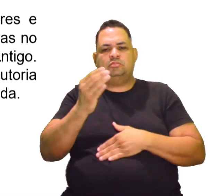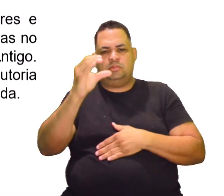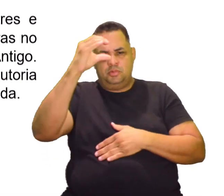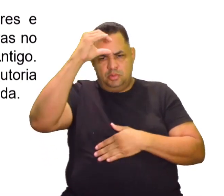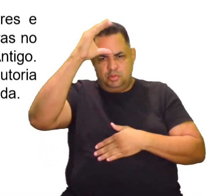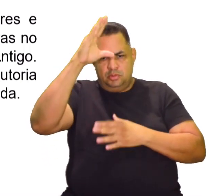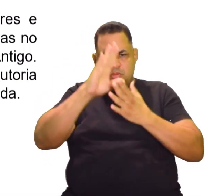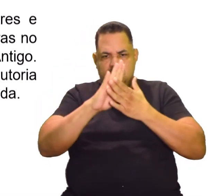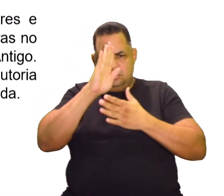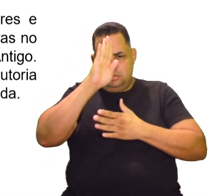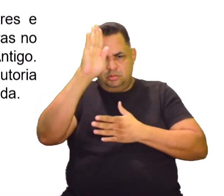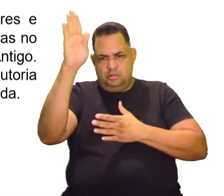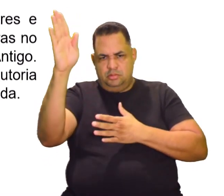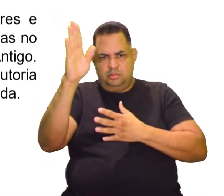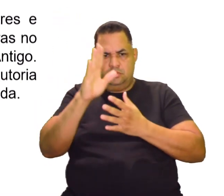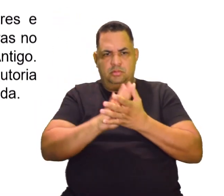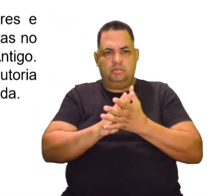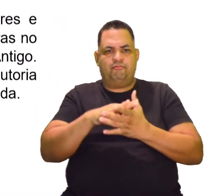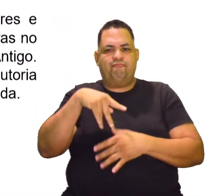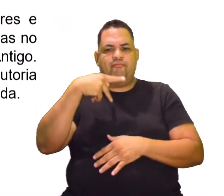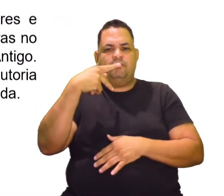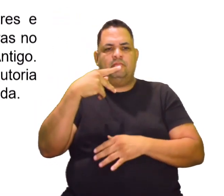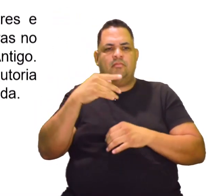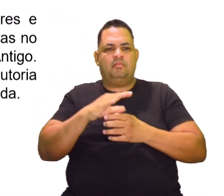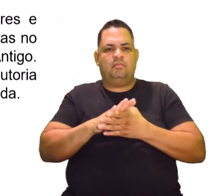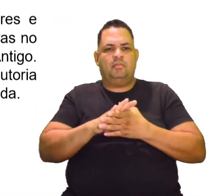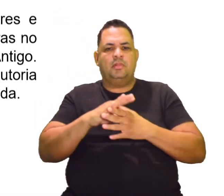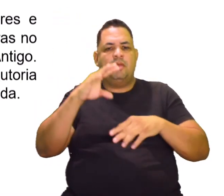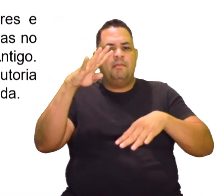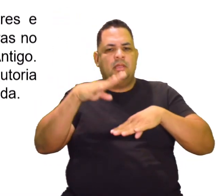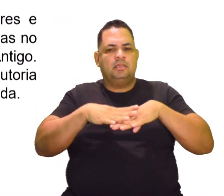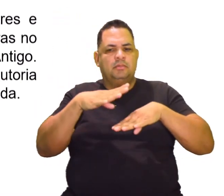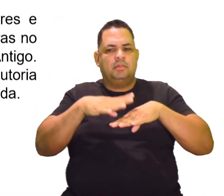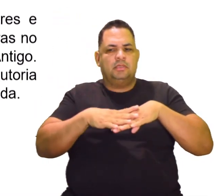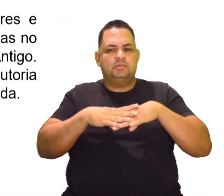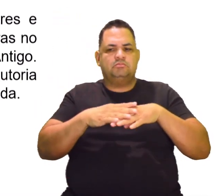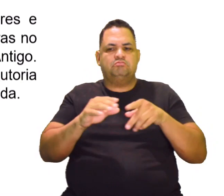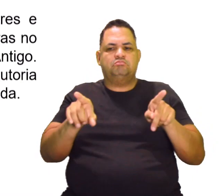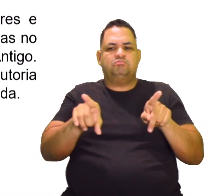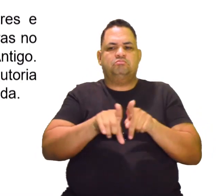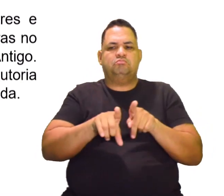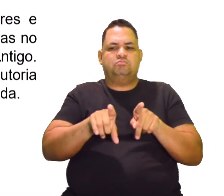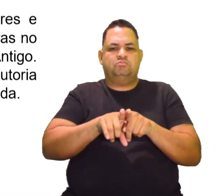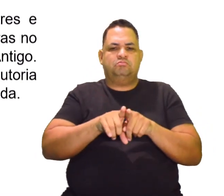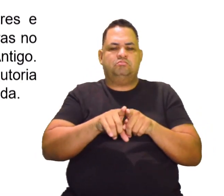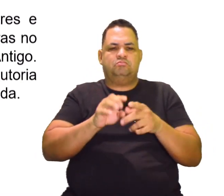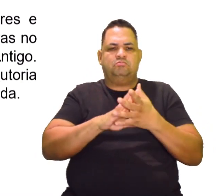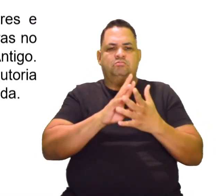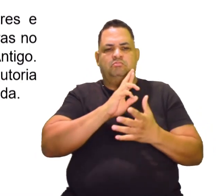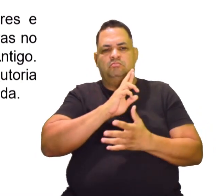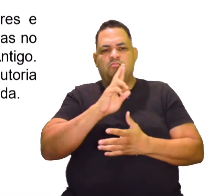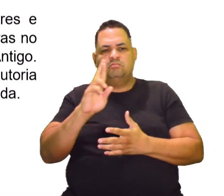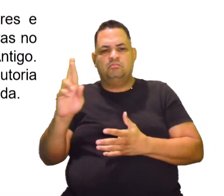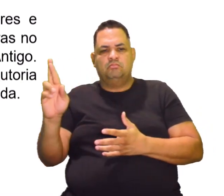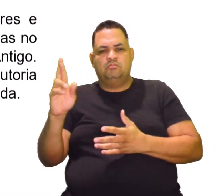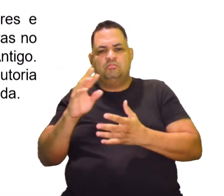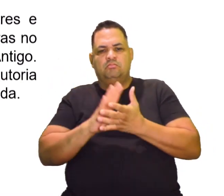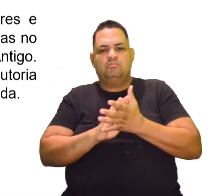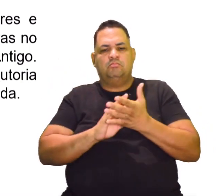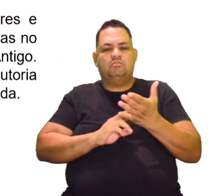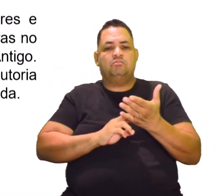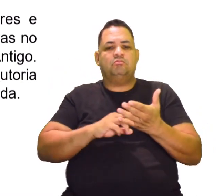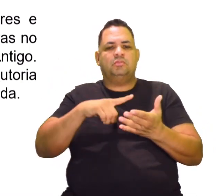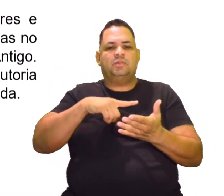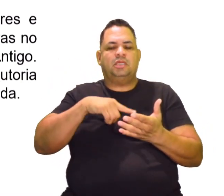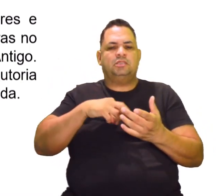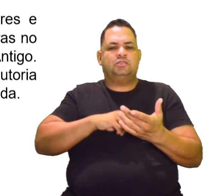principalmente no que diz respeito à matemática, né? Então, a religião panteísta, que quer